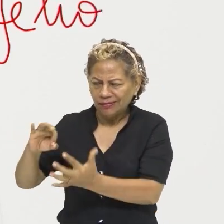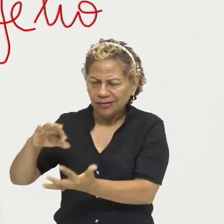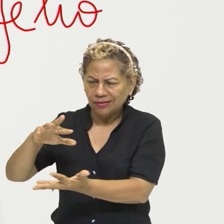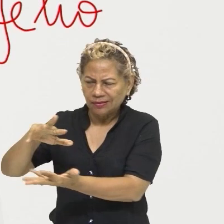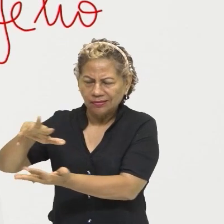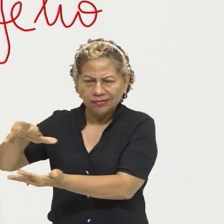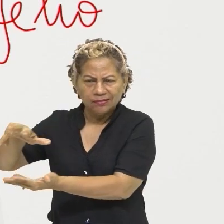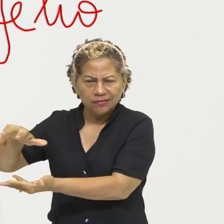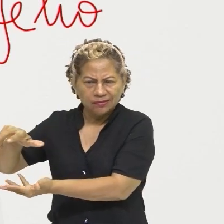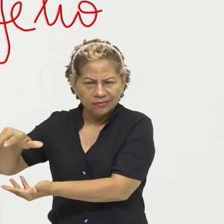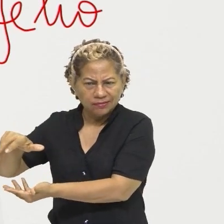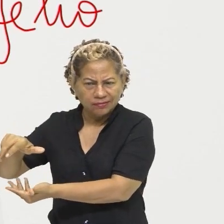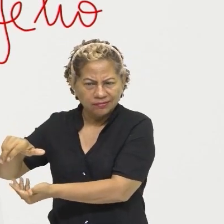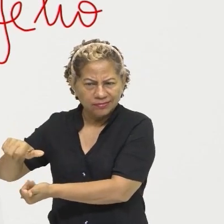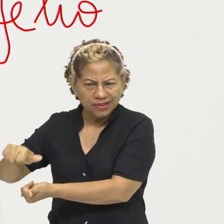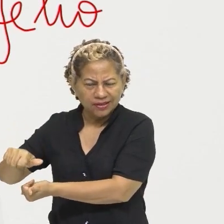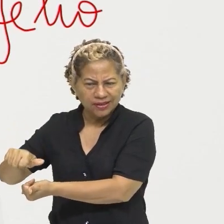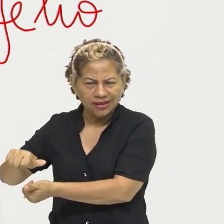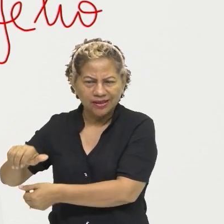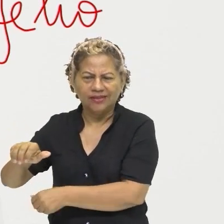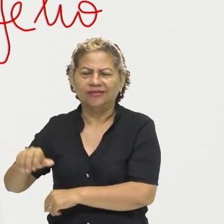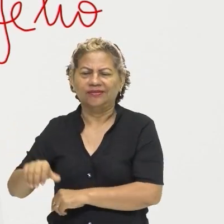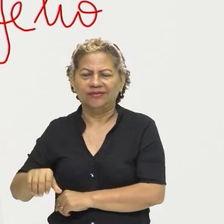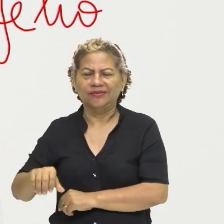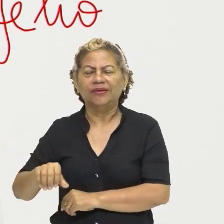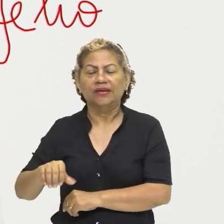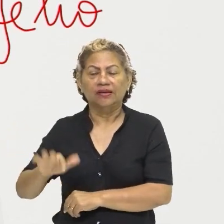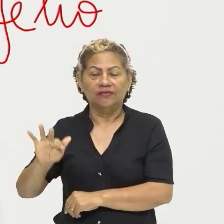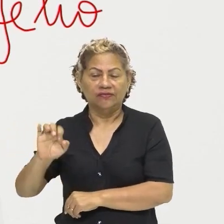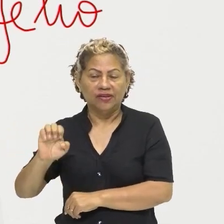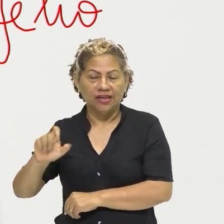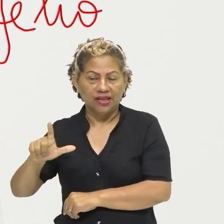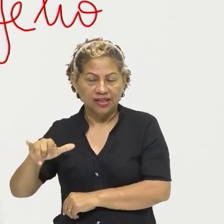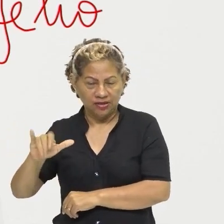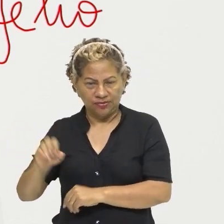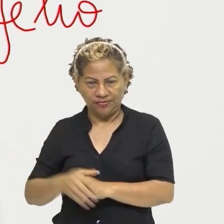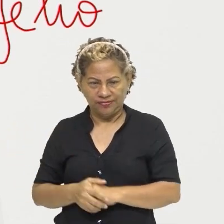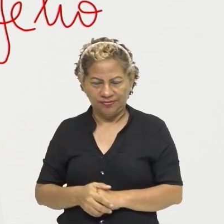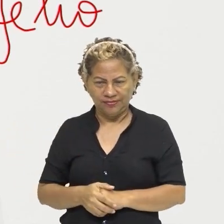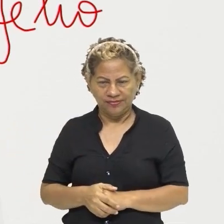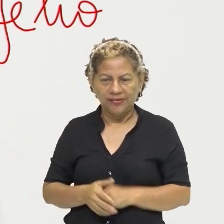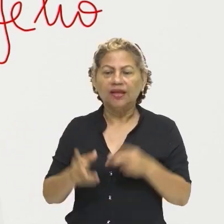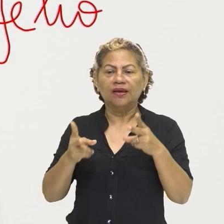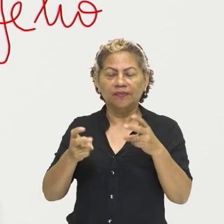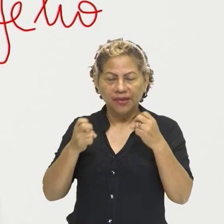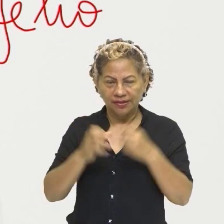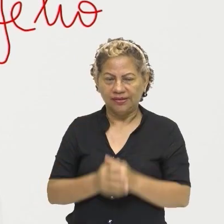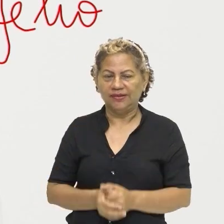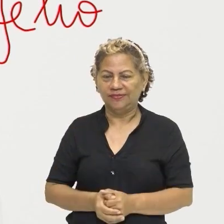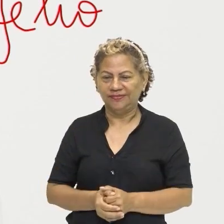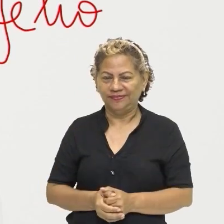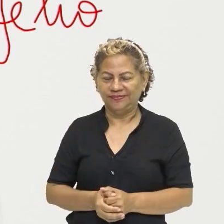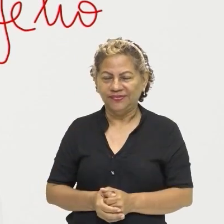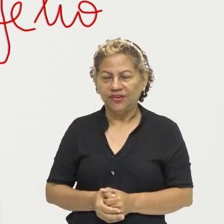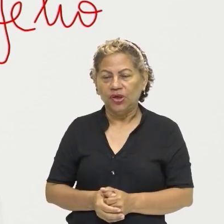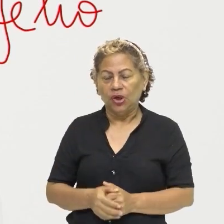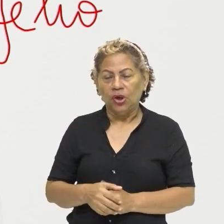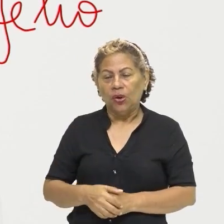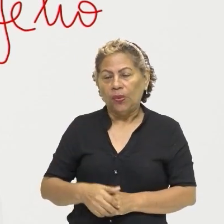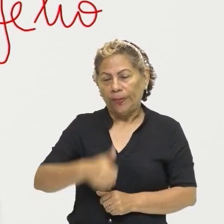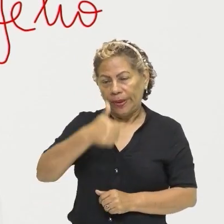o planeta está mais próximo do Sol. Afélio é quando o planeta